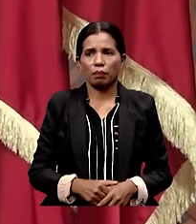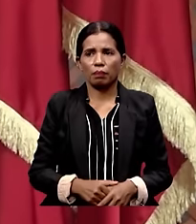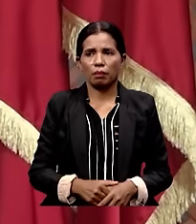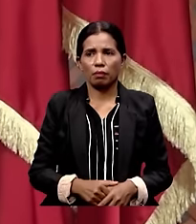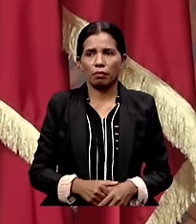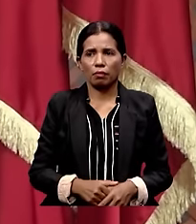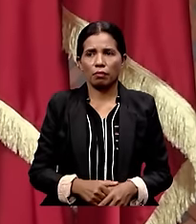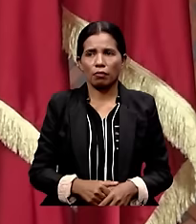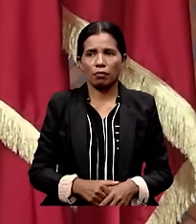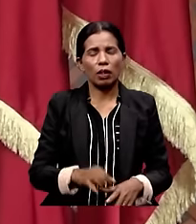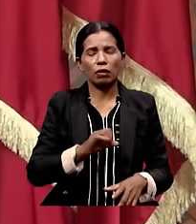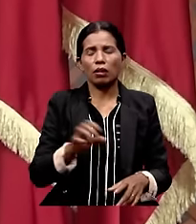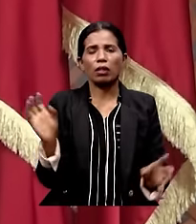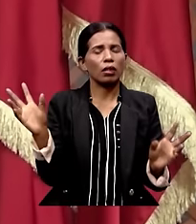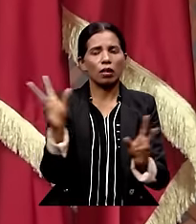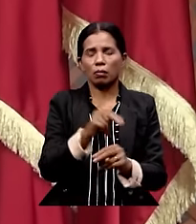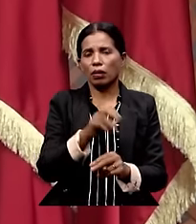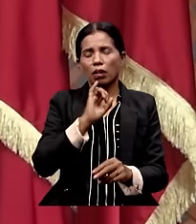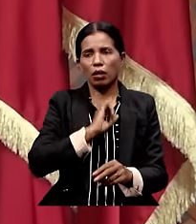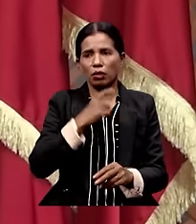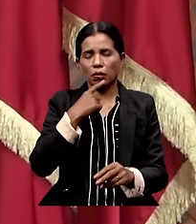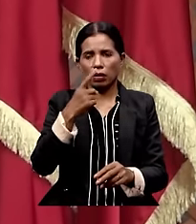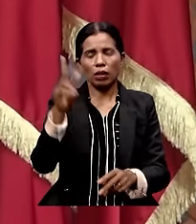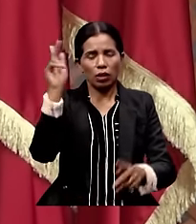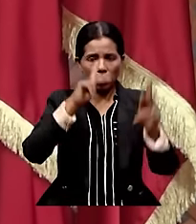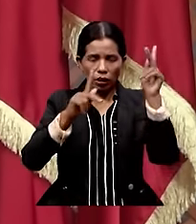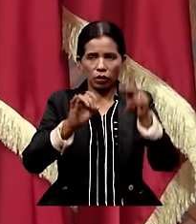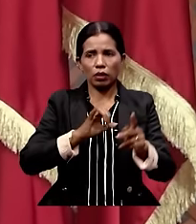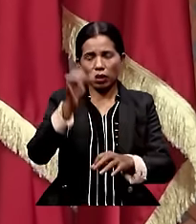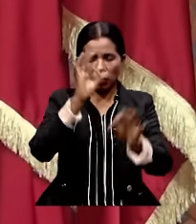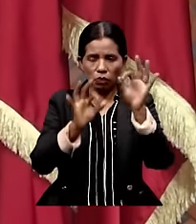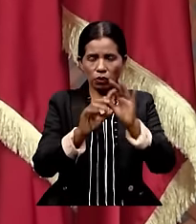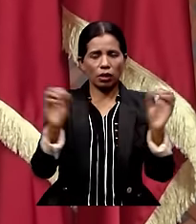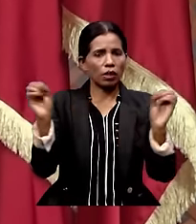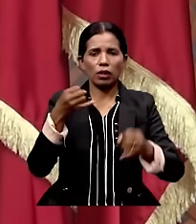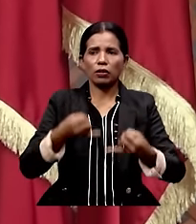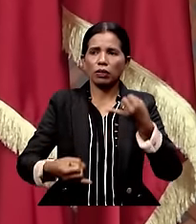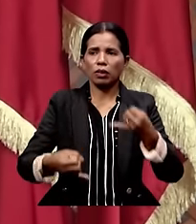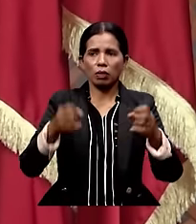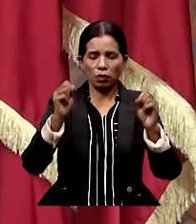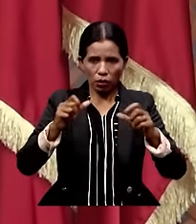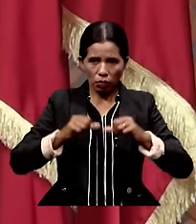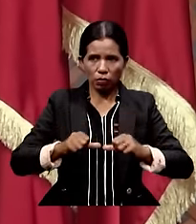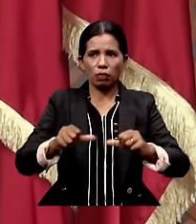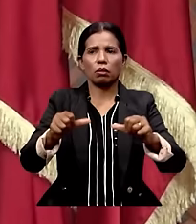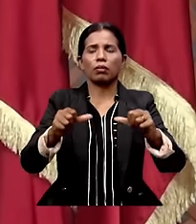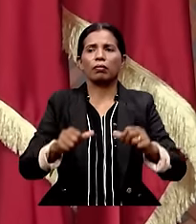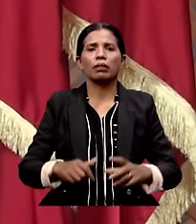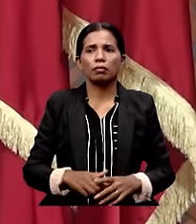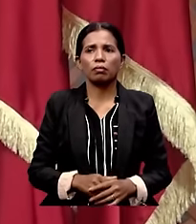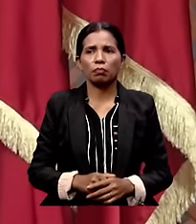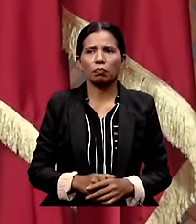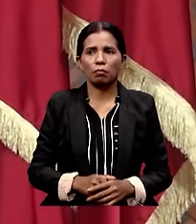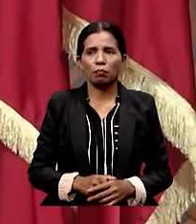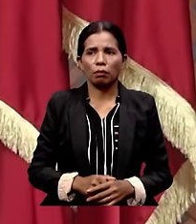é la bela. How la bela permite que caso ir a caufiar injustiça, tem bela continua.